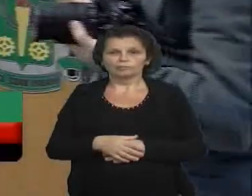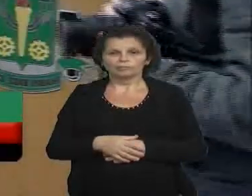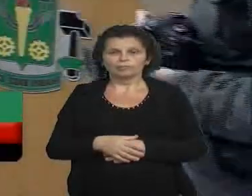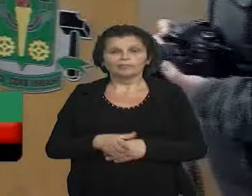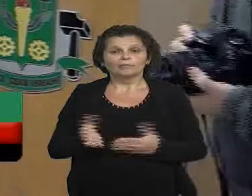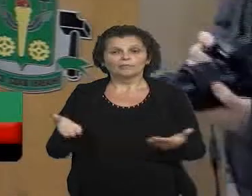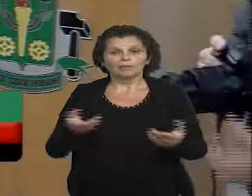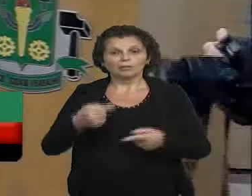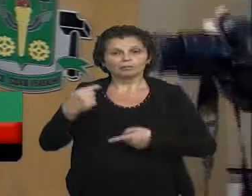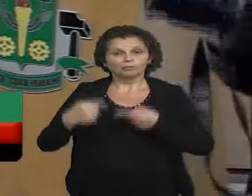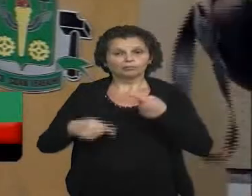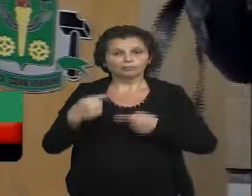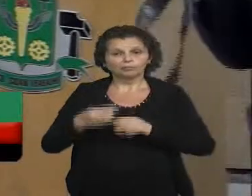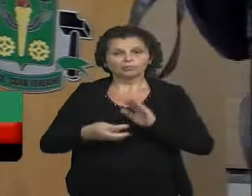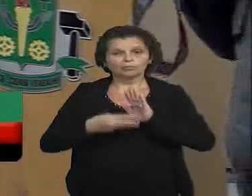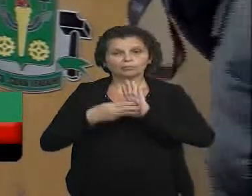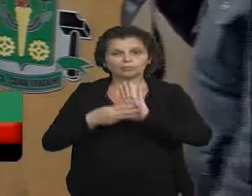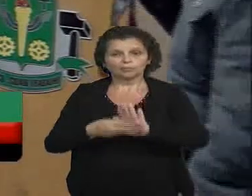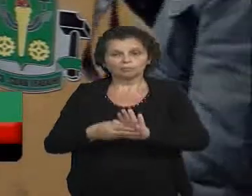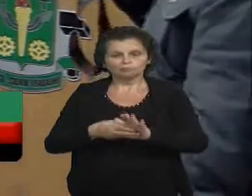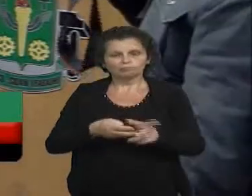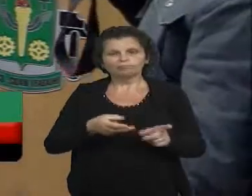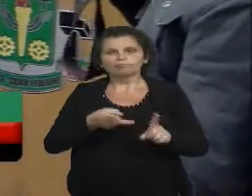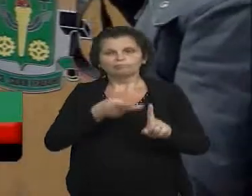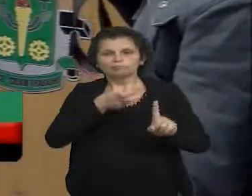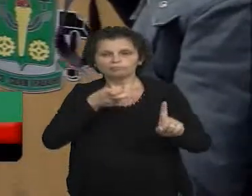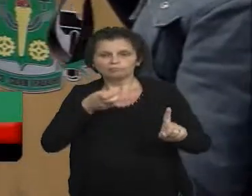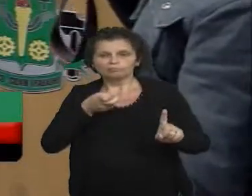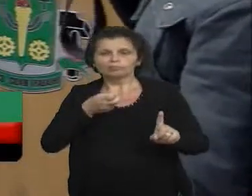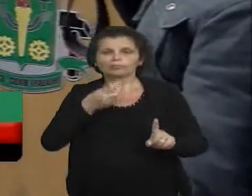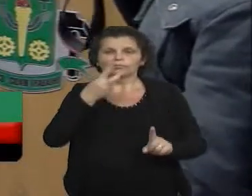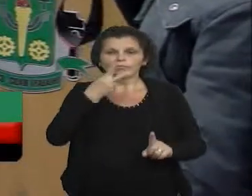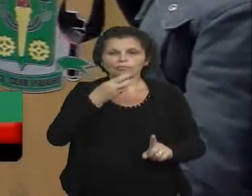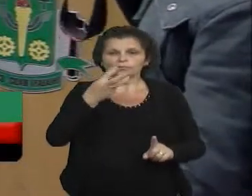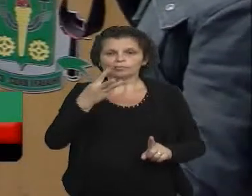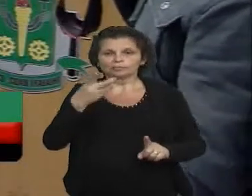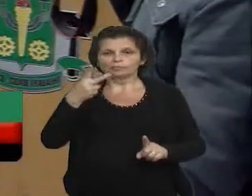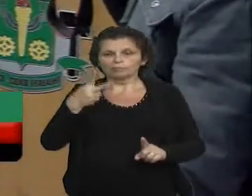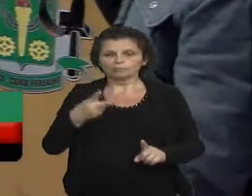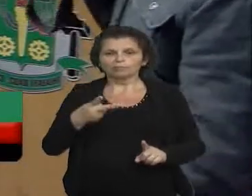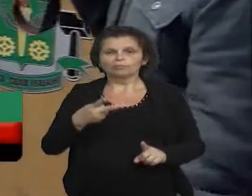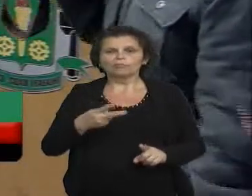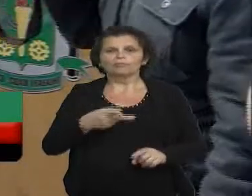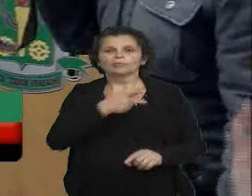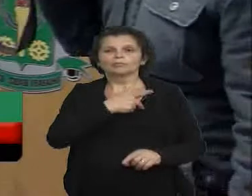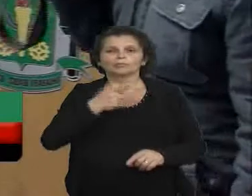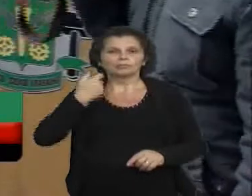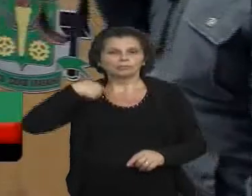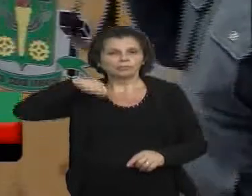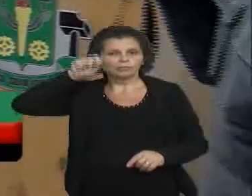Está em discussão a moção de reconhecimento número 232 da pastora Cristiane.